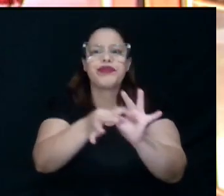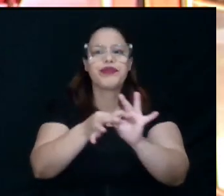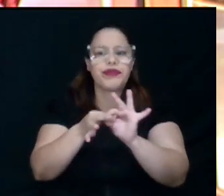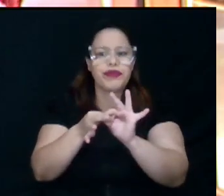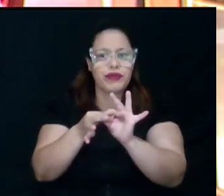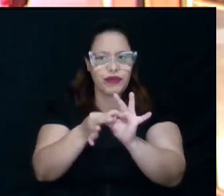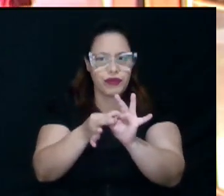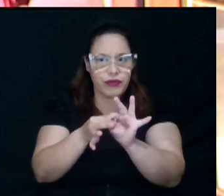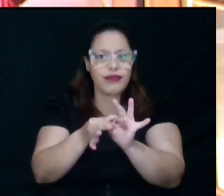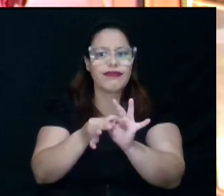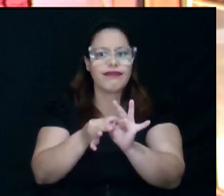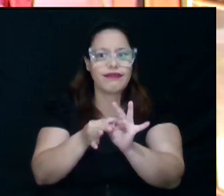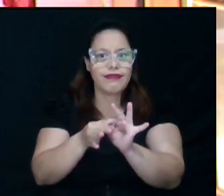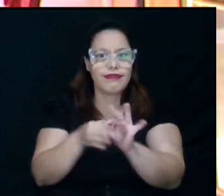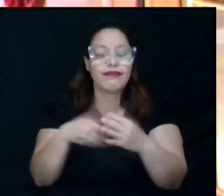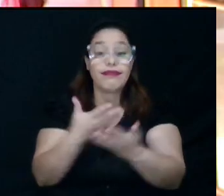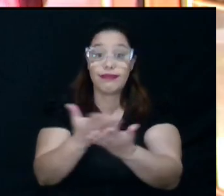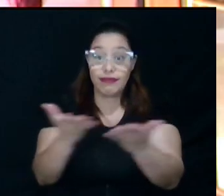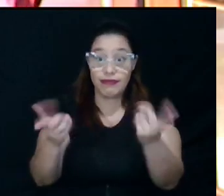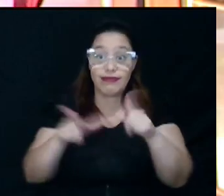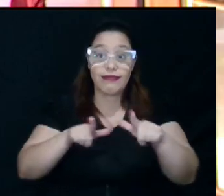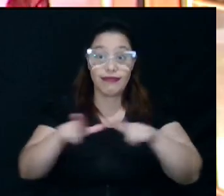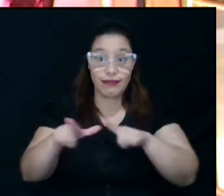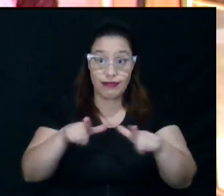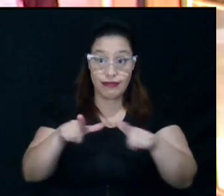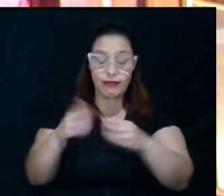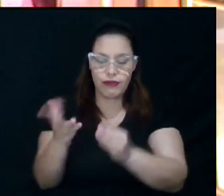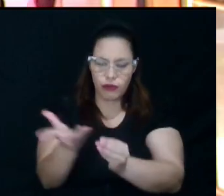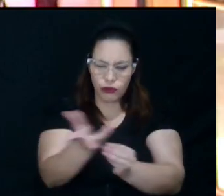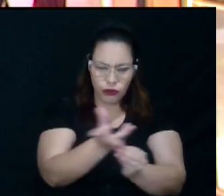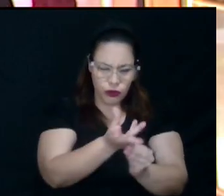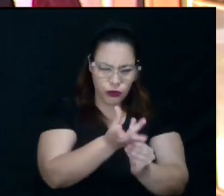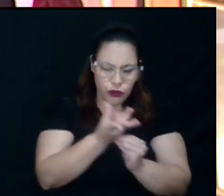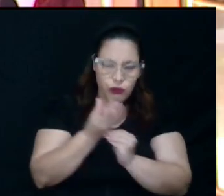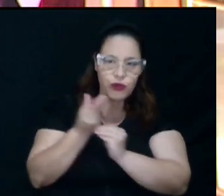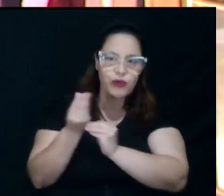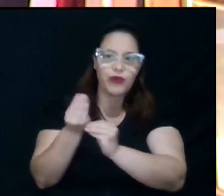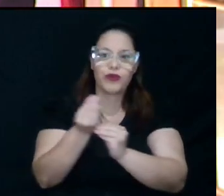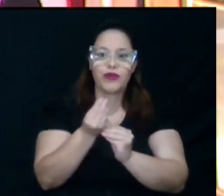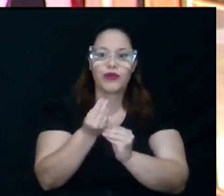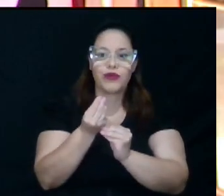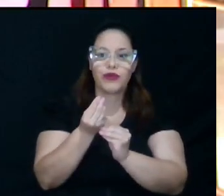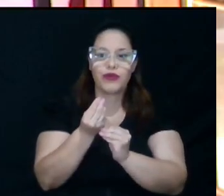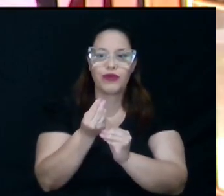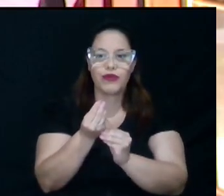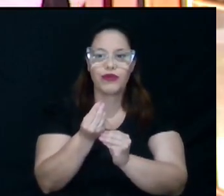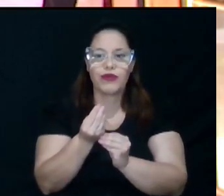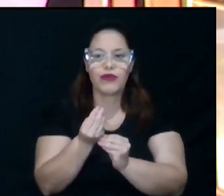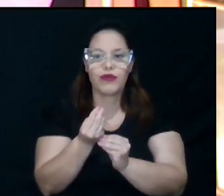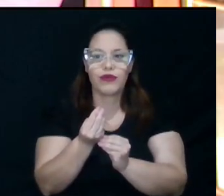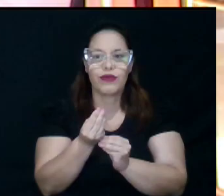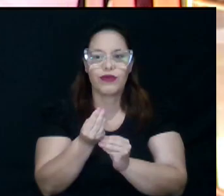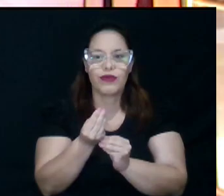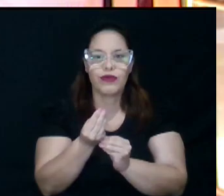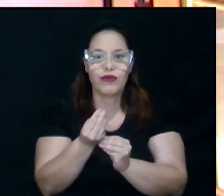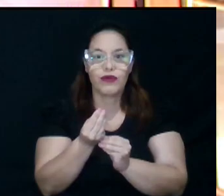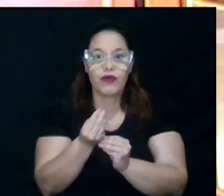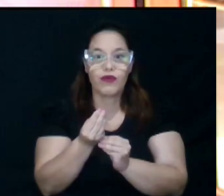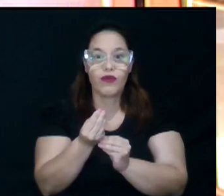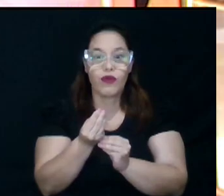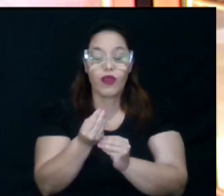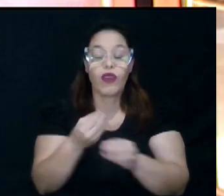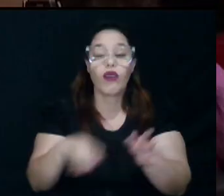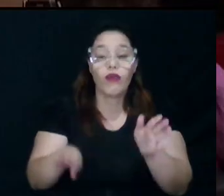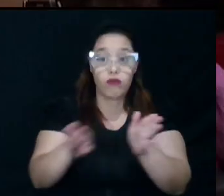o pessoal que trabalha com essa arte, que é bastante importante para nós. Nós queremos que esse servidor consiga chegar nesse tipo